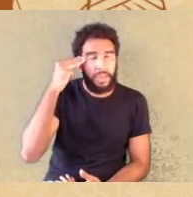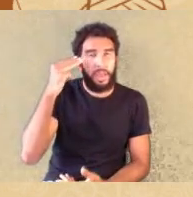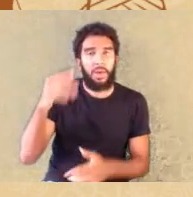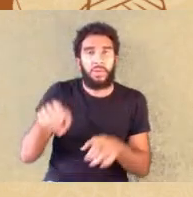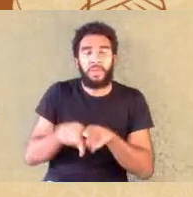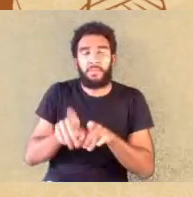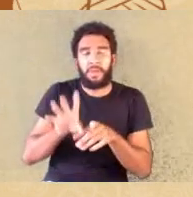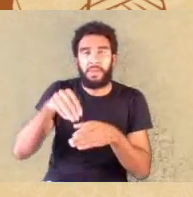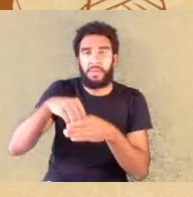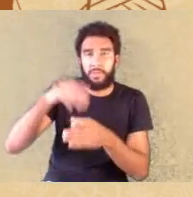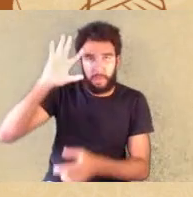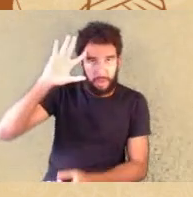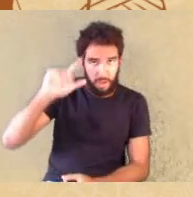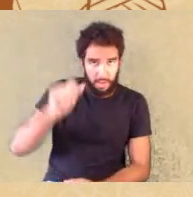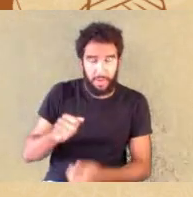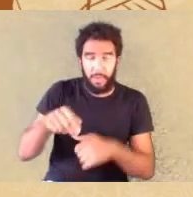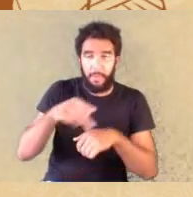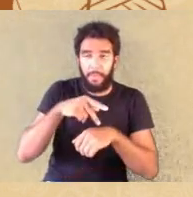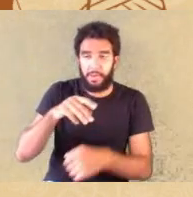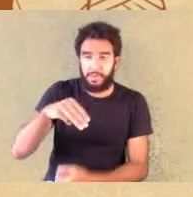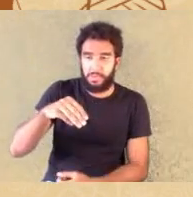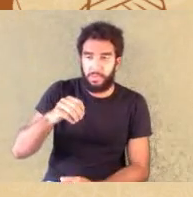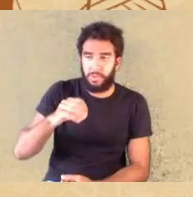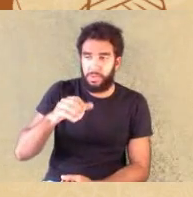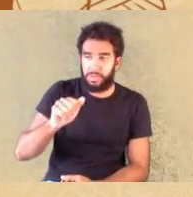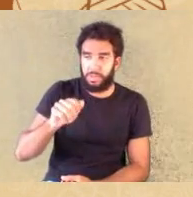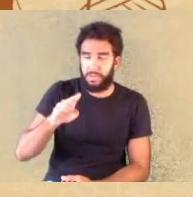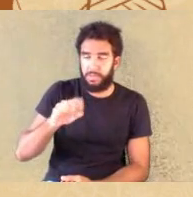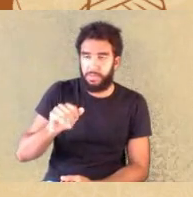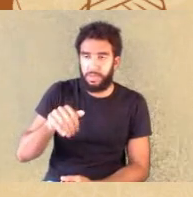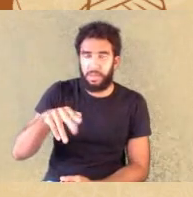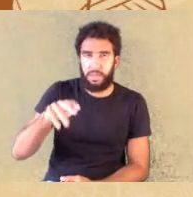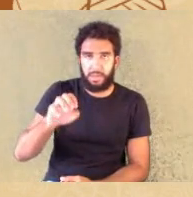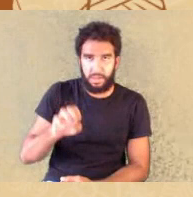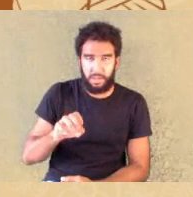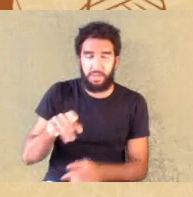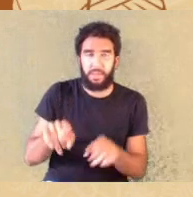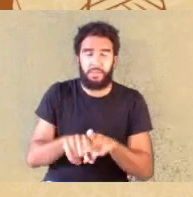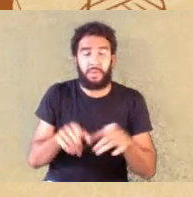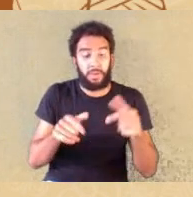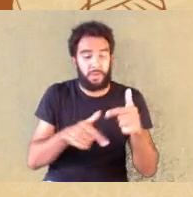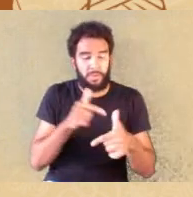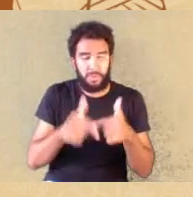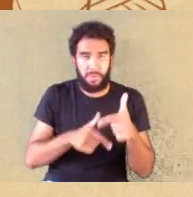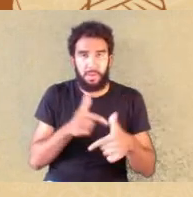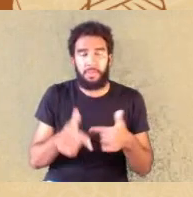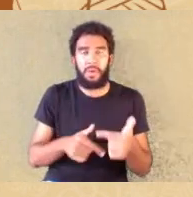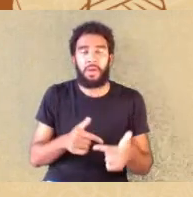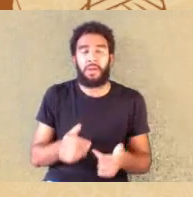o trabalho do... De novo, se eu não me falho a memória, o